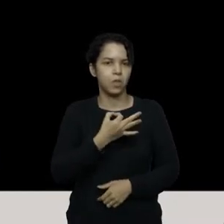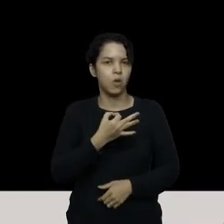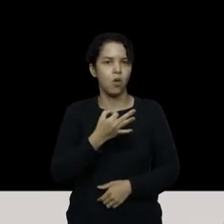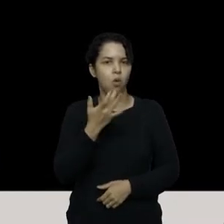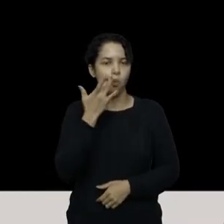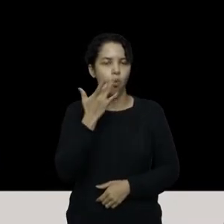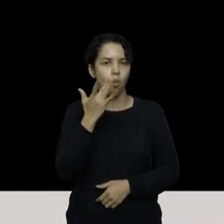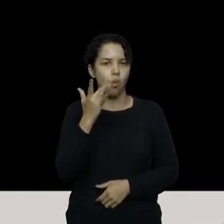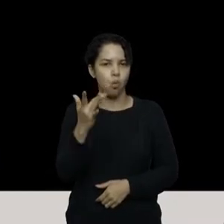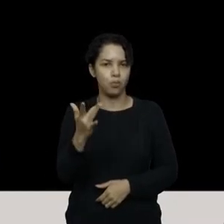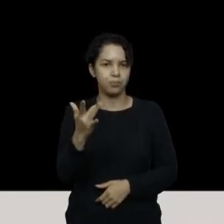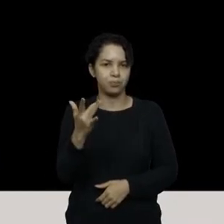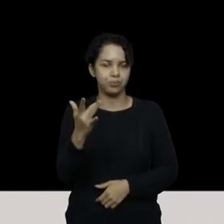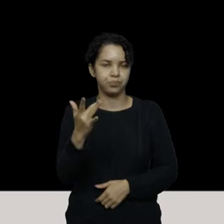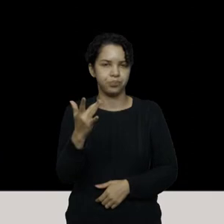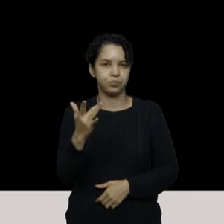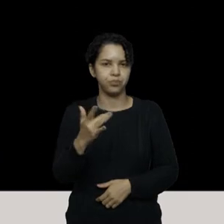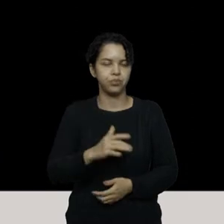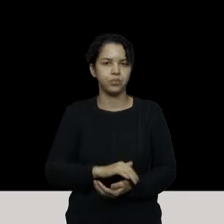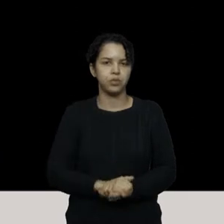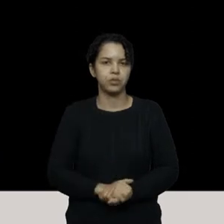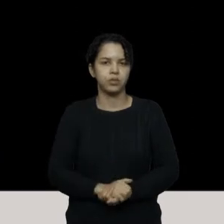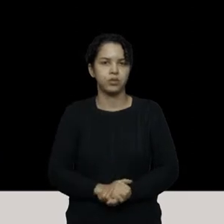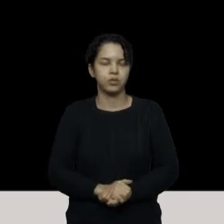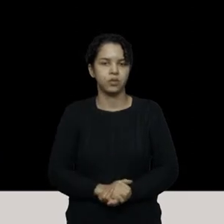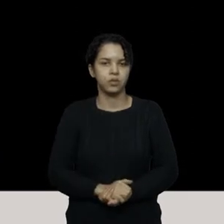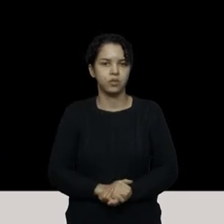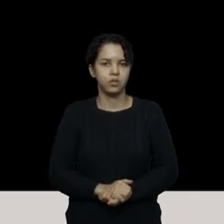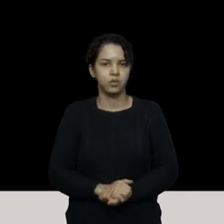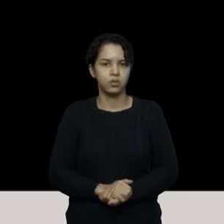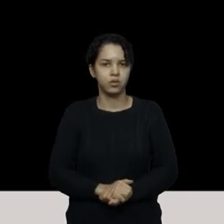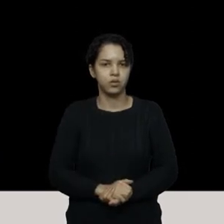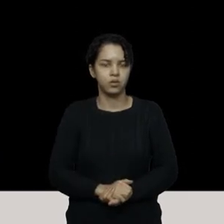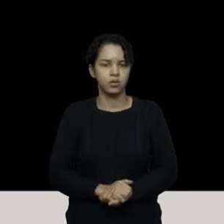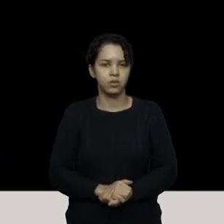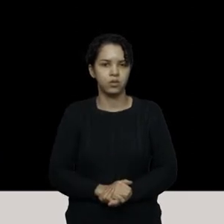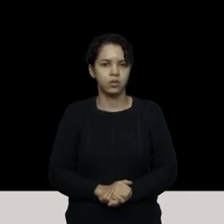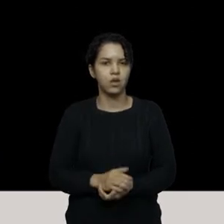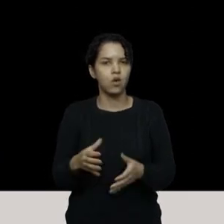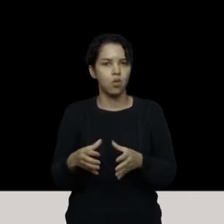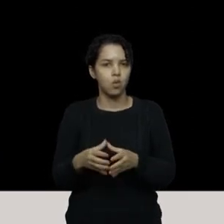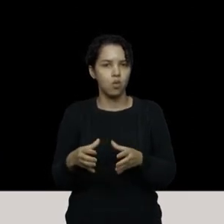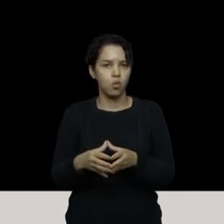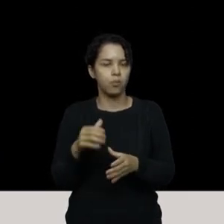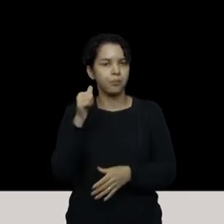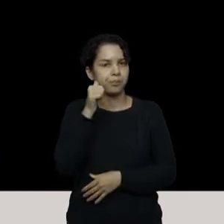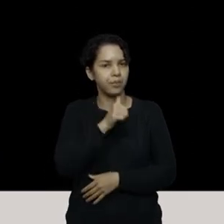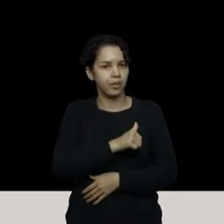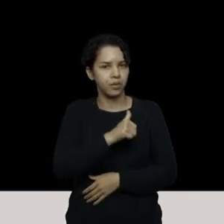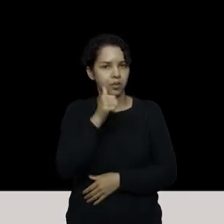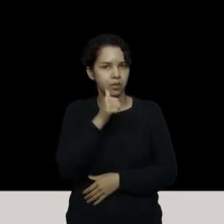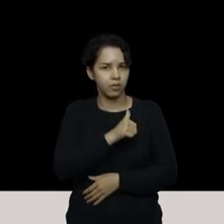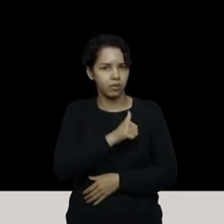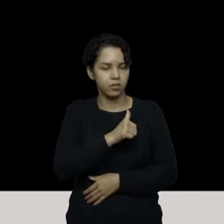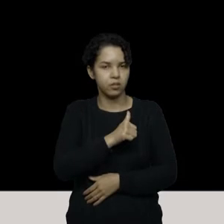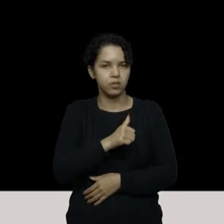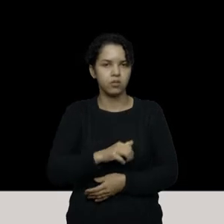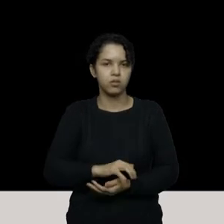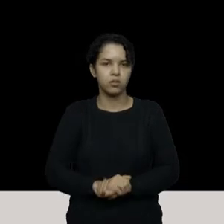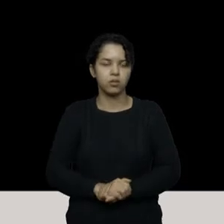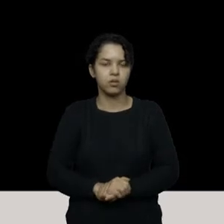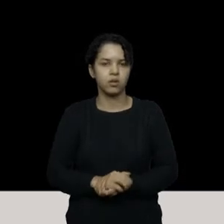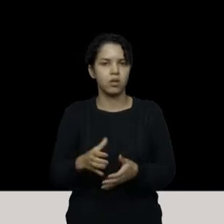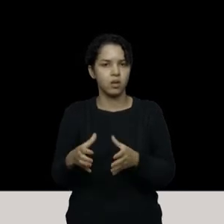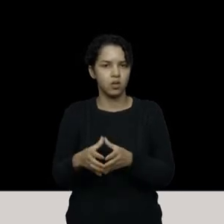na a captar feminino na categoria feminino a categoria